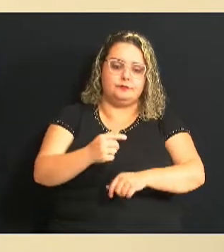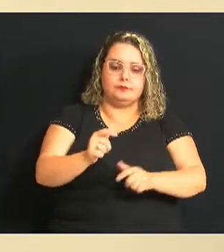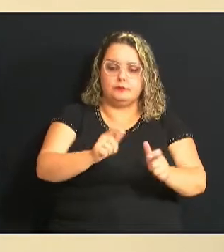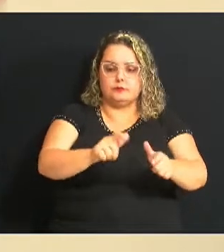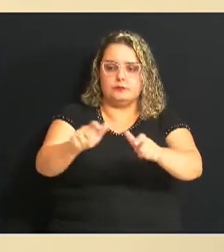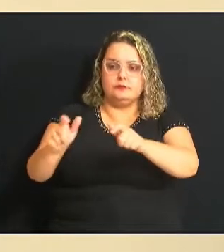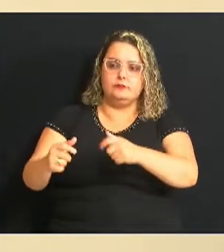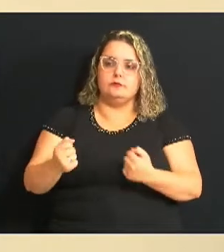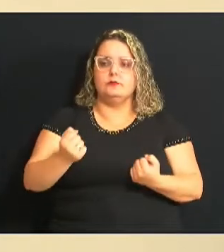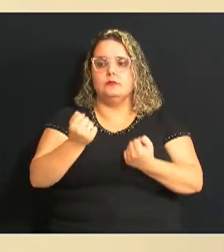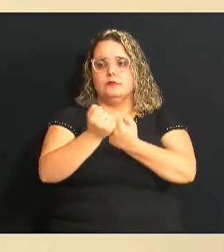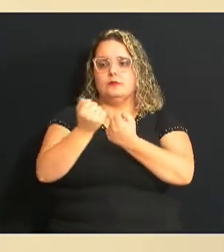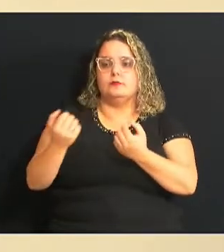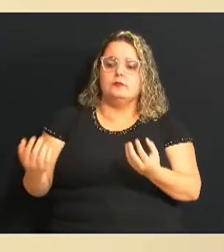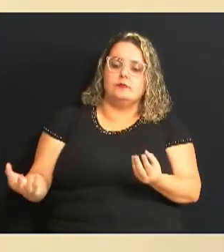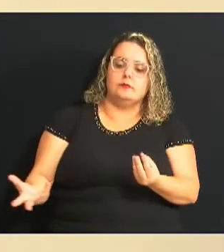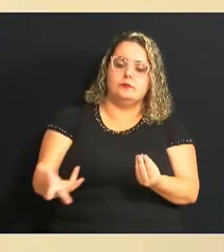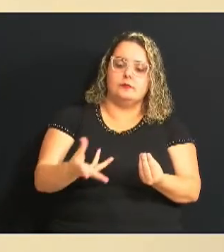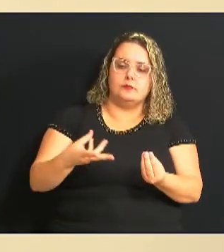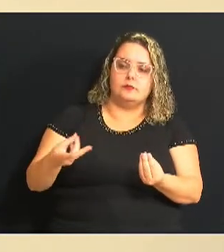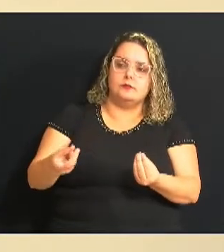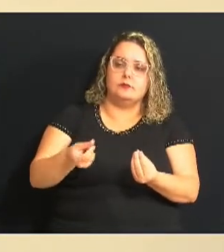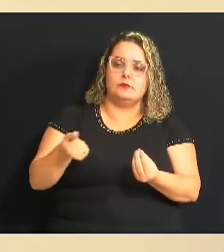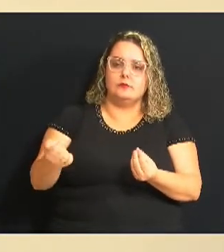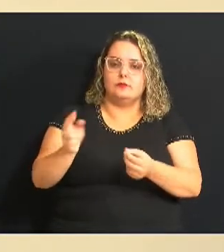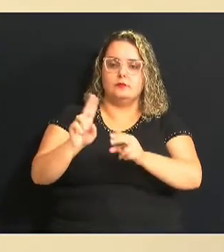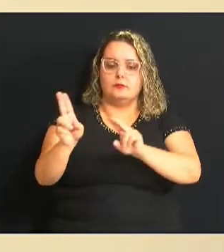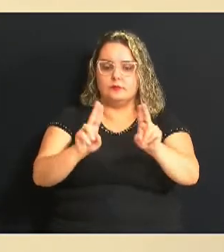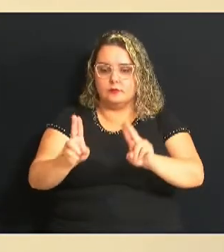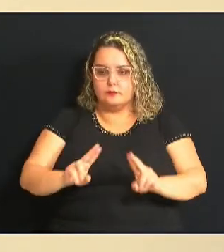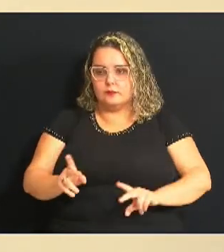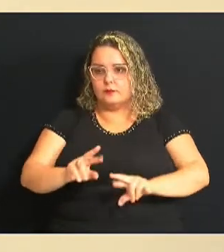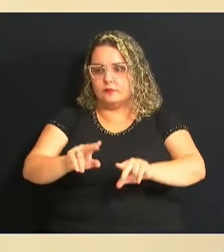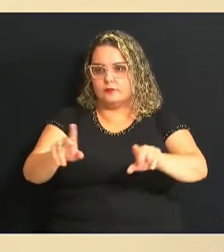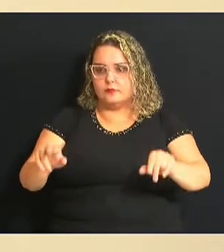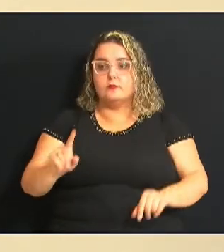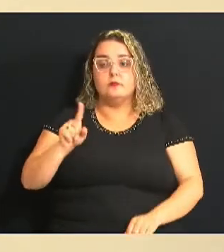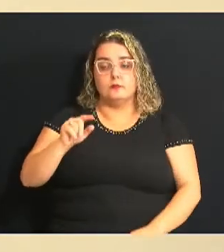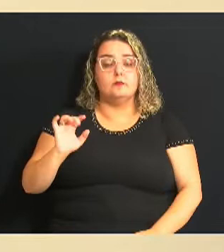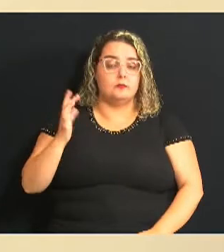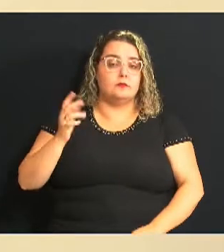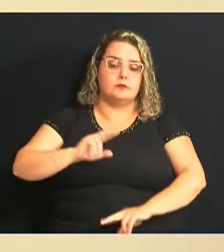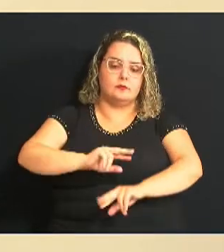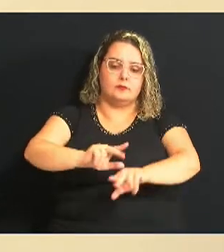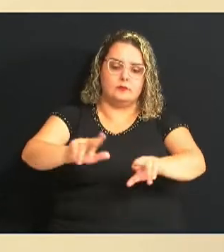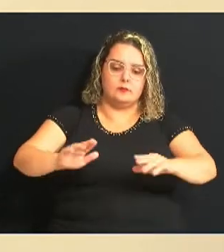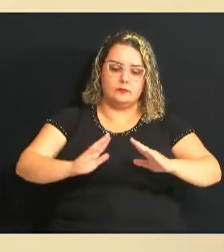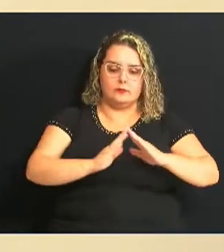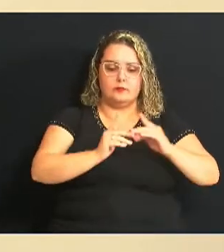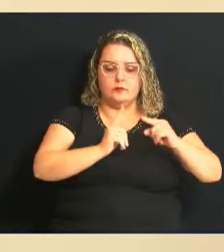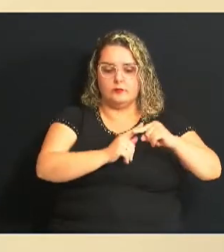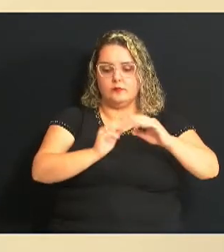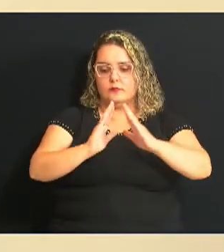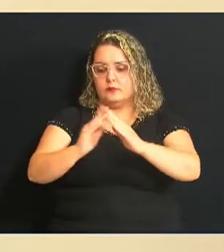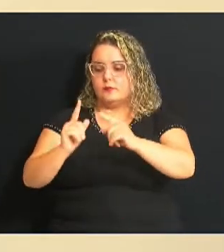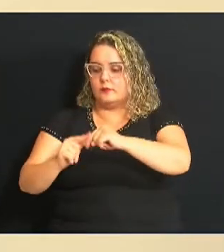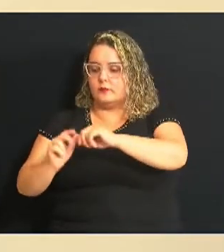apoiava a pluralidade de denominações. E é isso mesmo que vai acontecer. Inúmeras igrejas